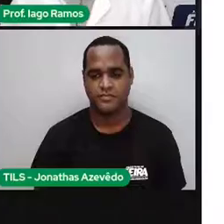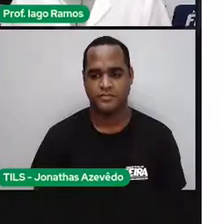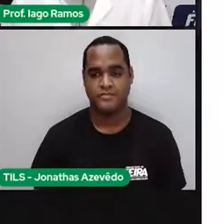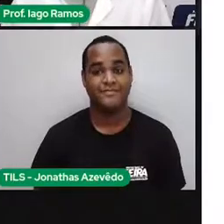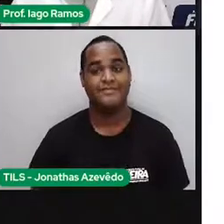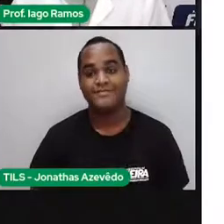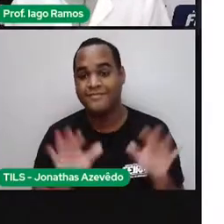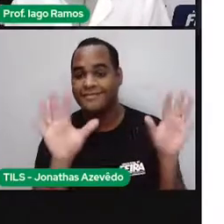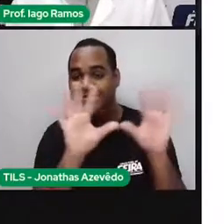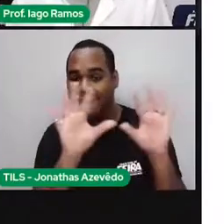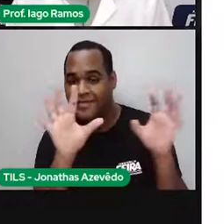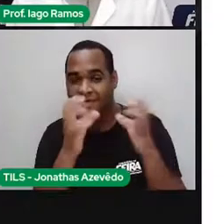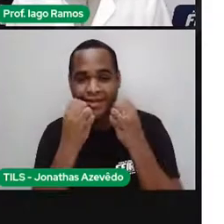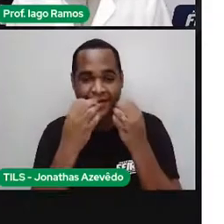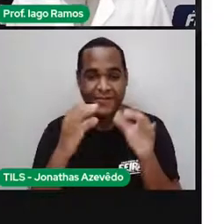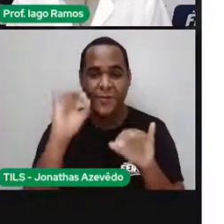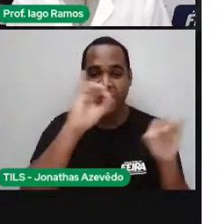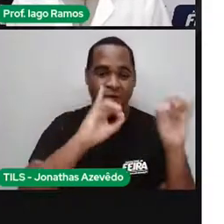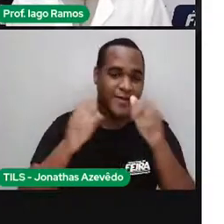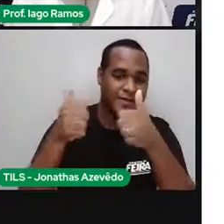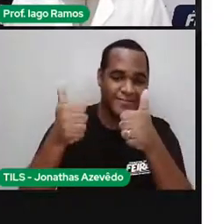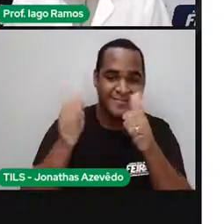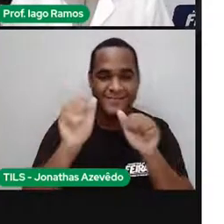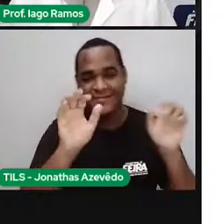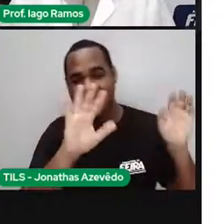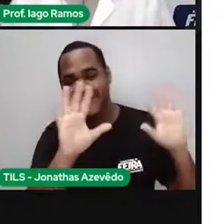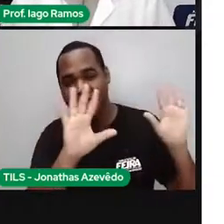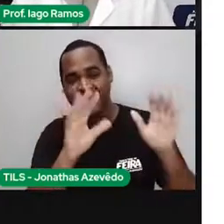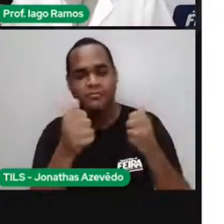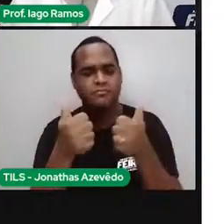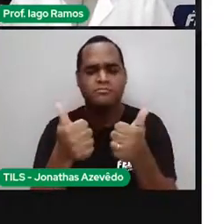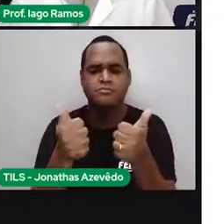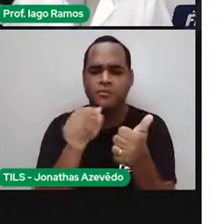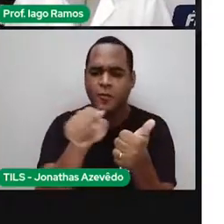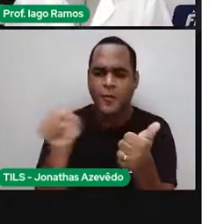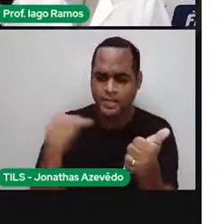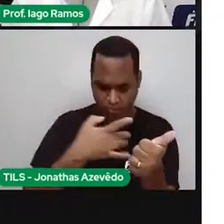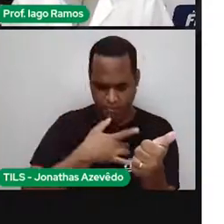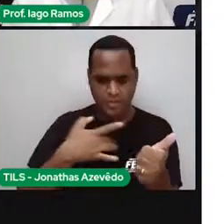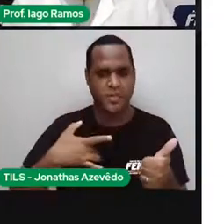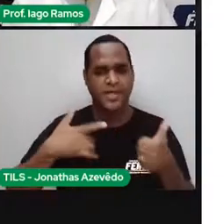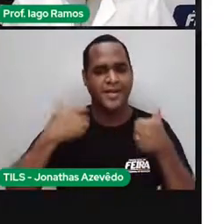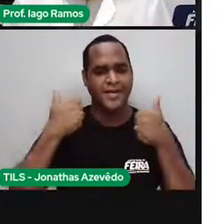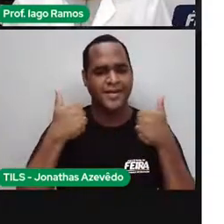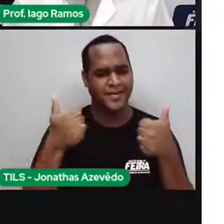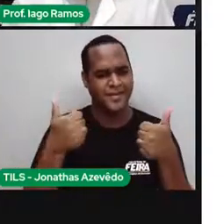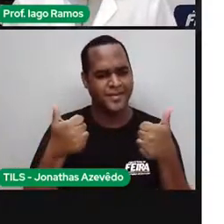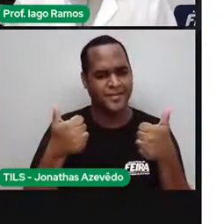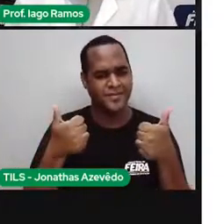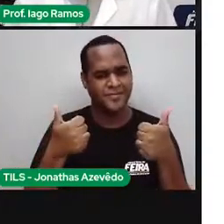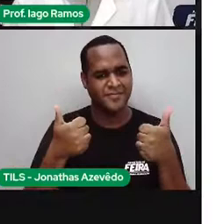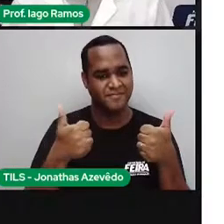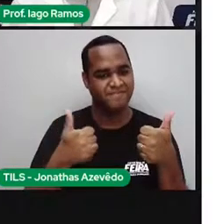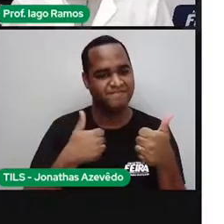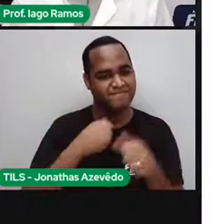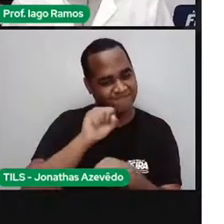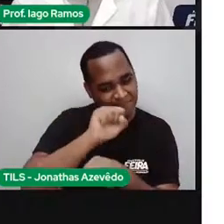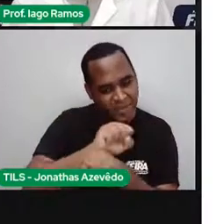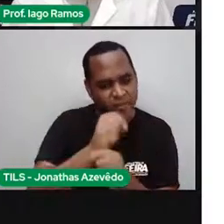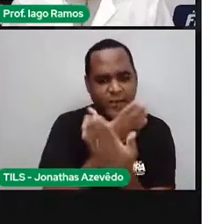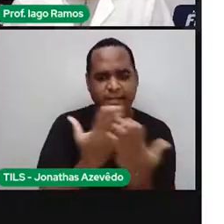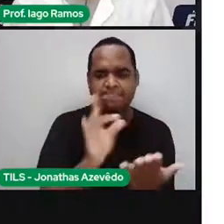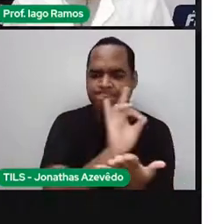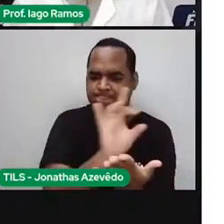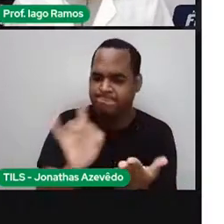Olá saudações Olá E aí como está você eu espero que